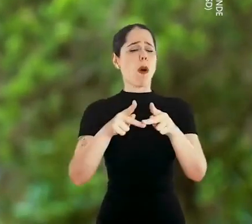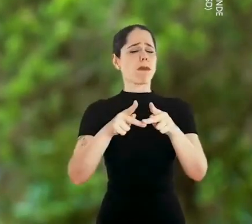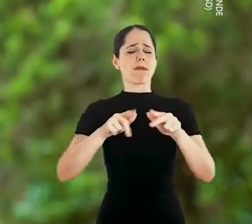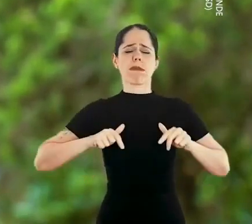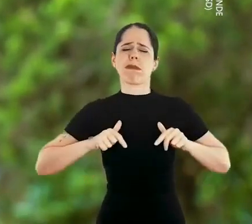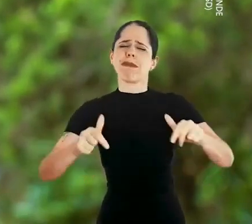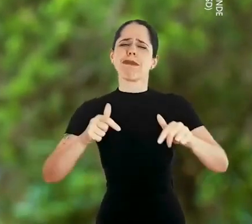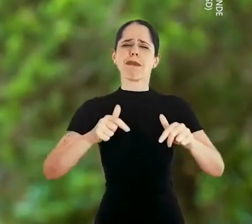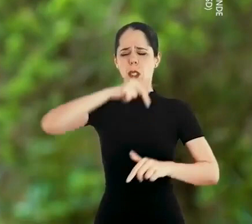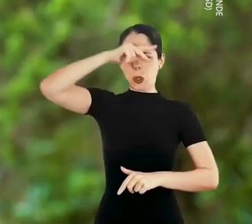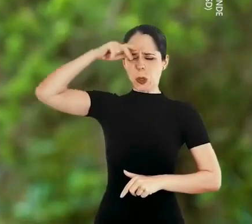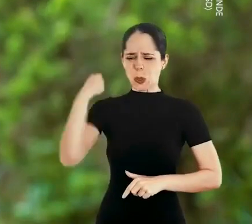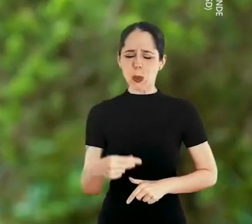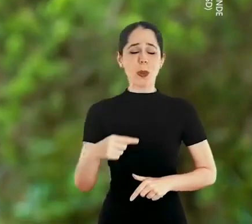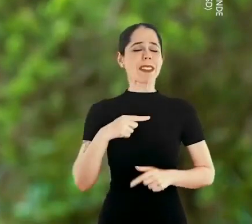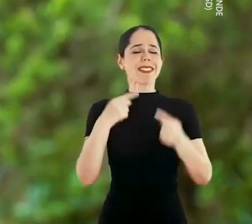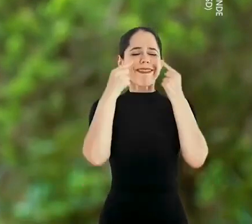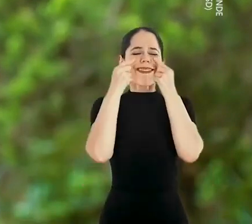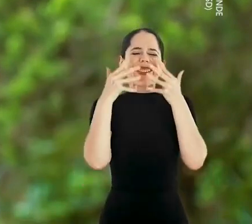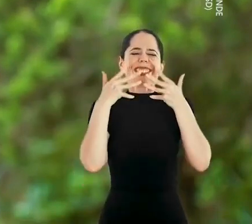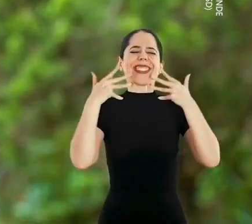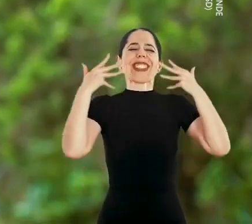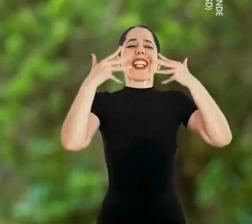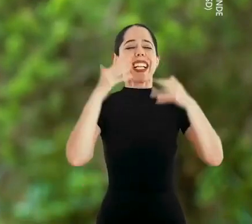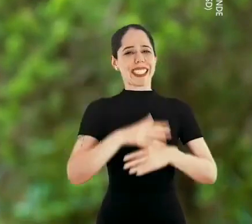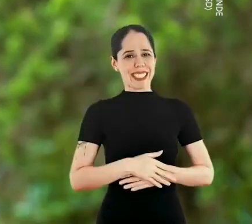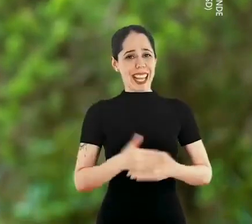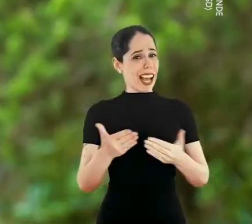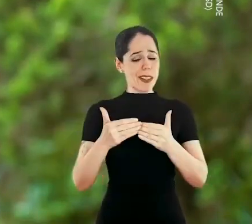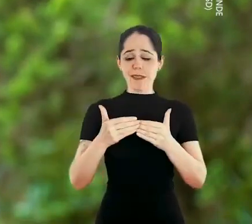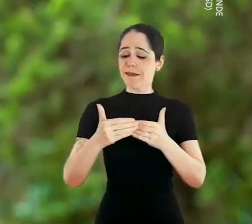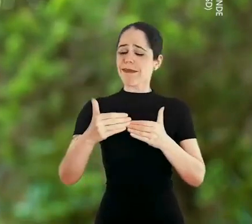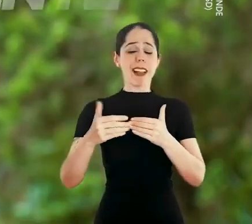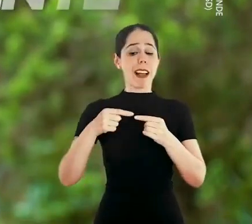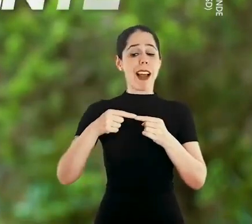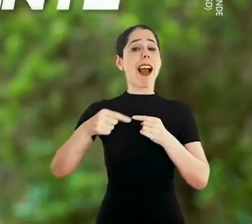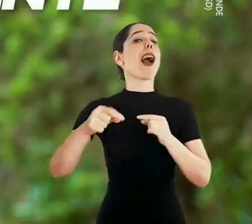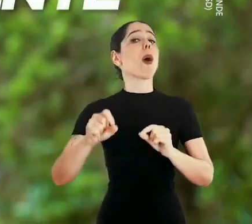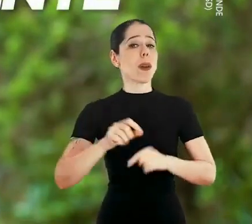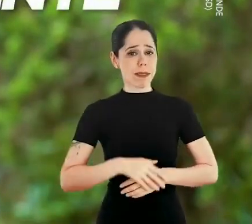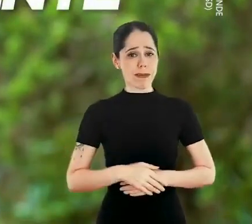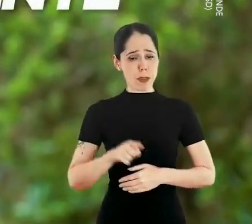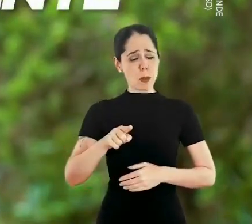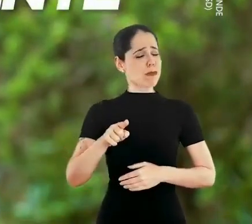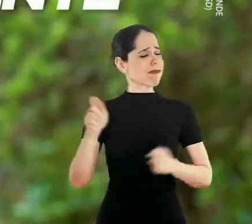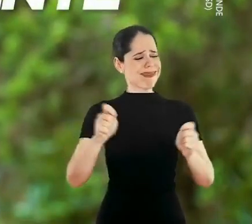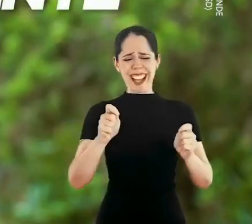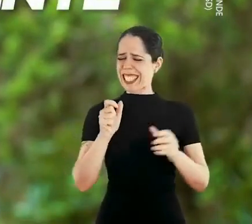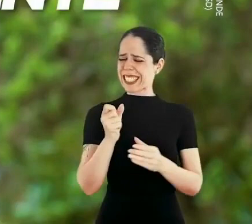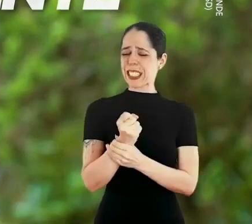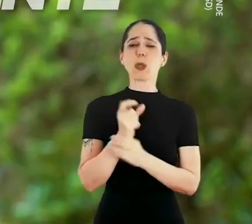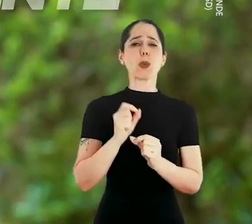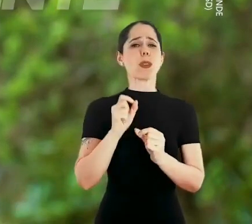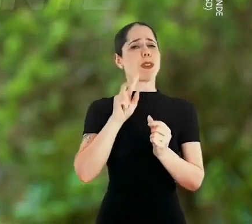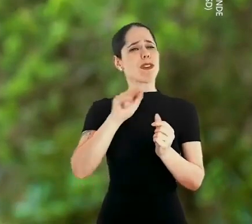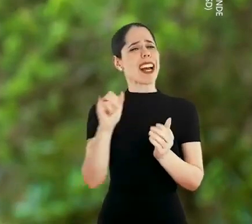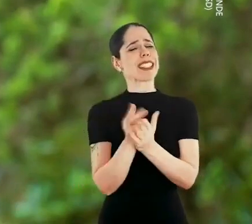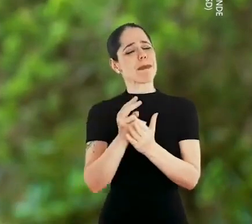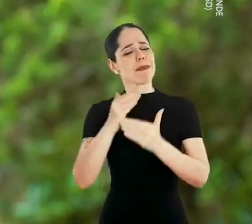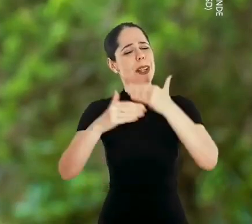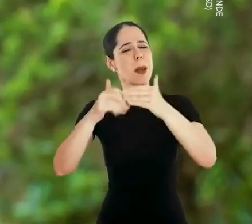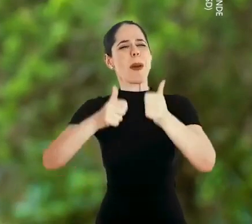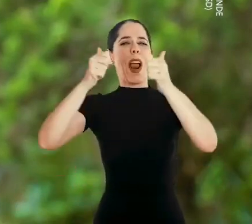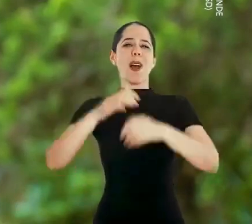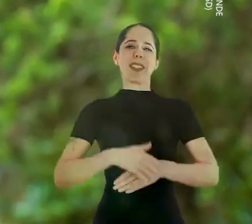gente é batalhadora, tem suor no rosto e alegria no olhar. Agora é daqui pra frente. E daqui pra frente, pode ter certeza, vai